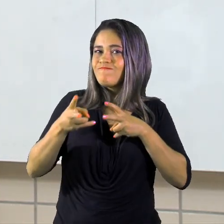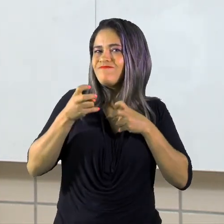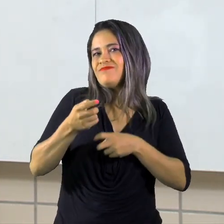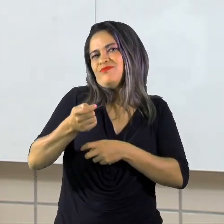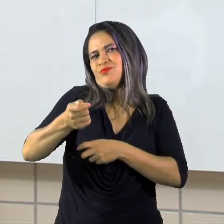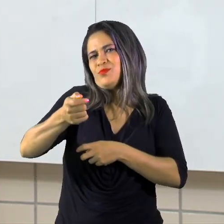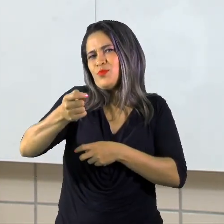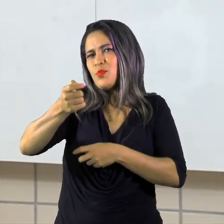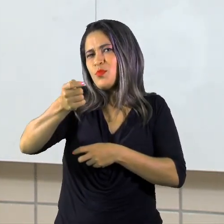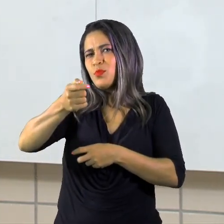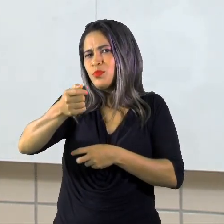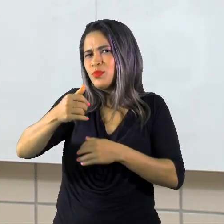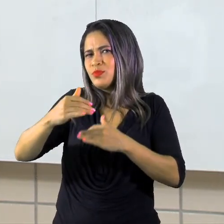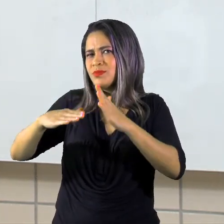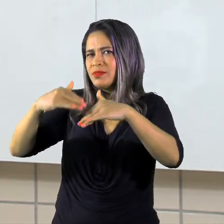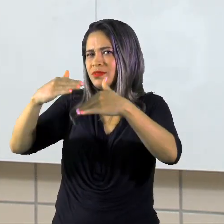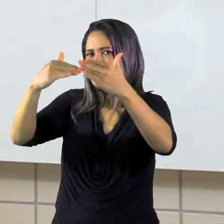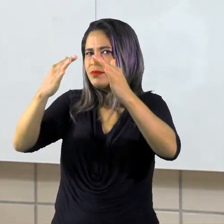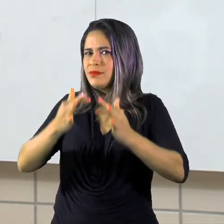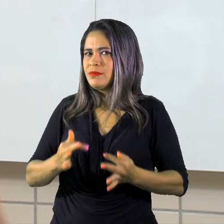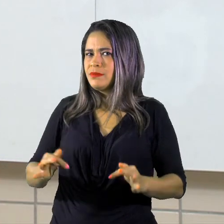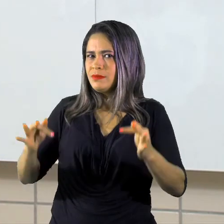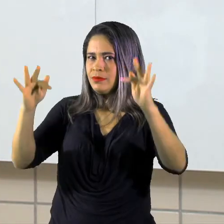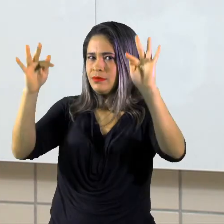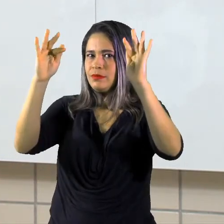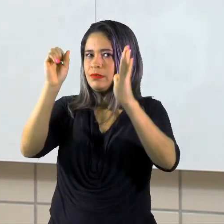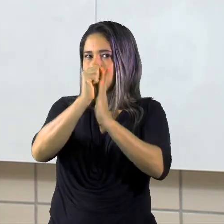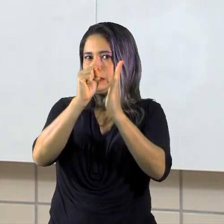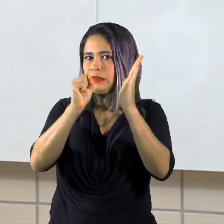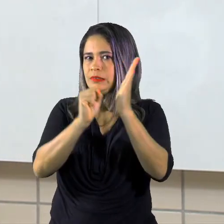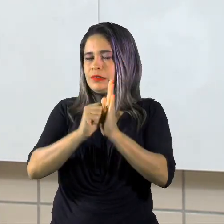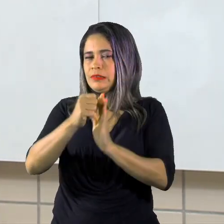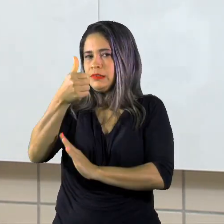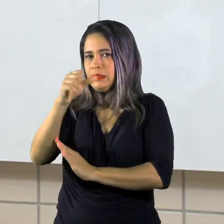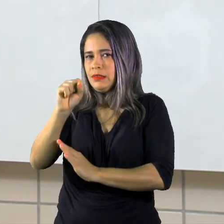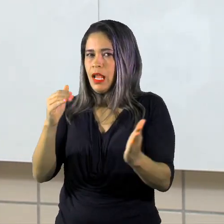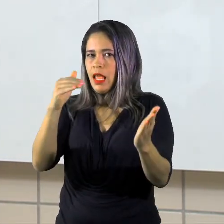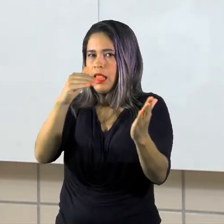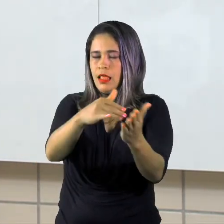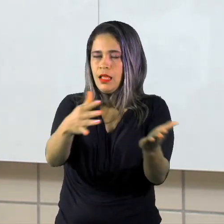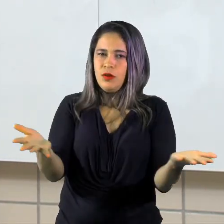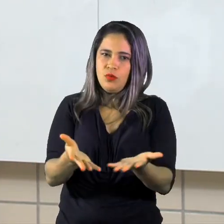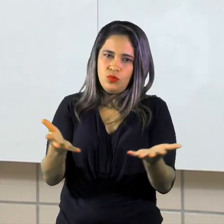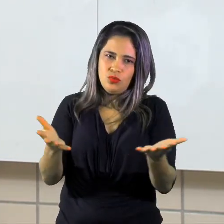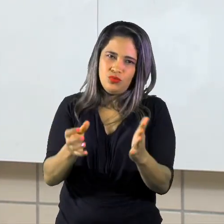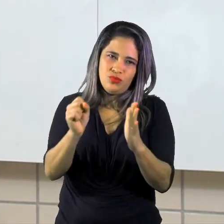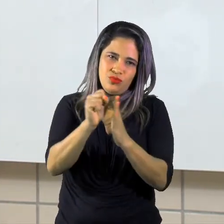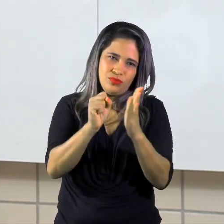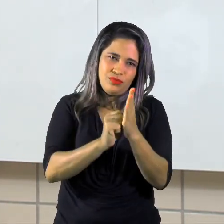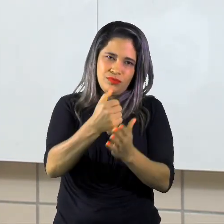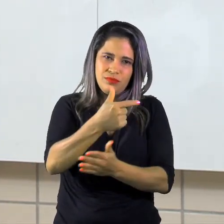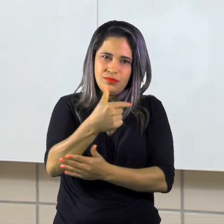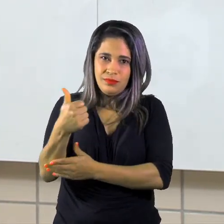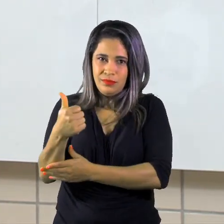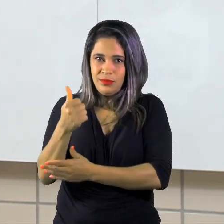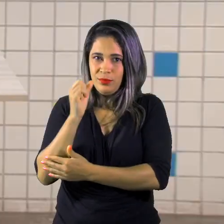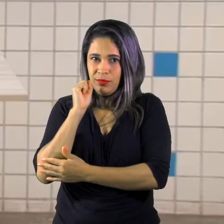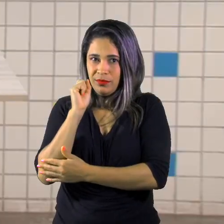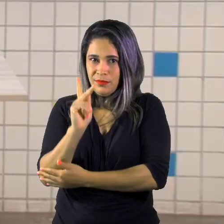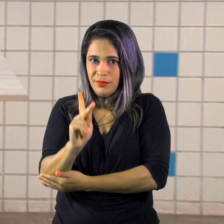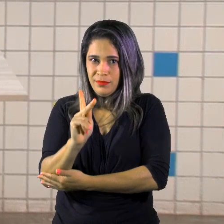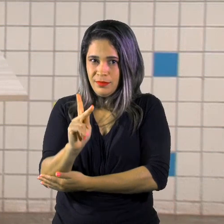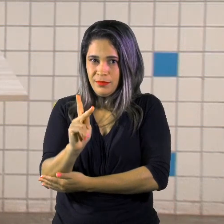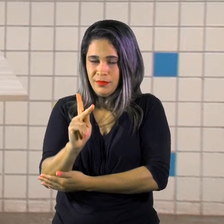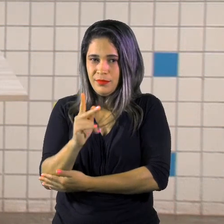pouco dessa evolução da tecnologia do século XVIII até hoje, o nosso século XXI, ok, pessoal?